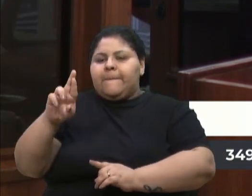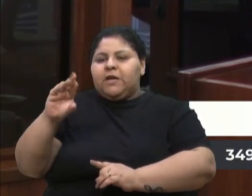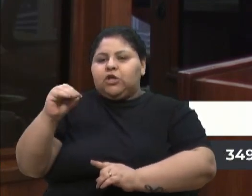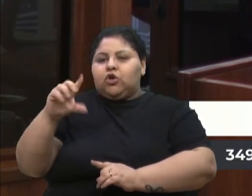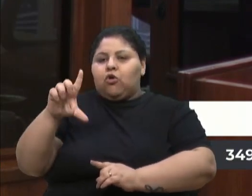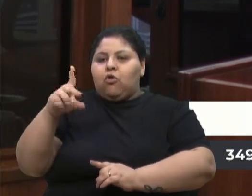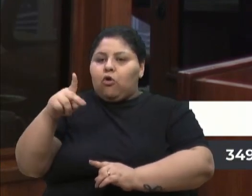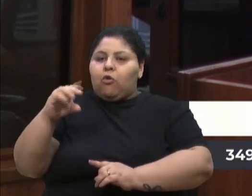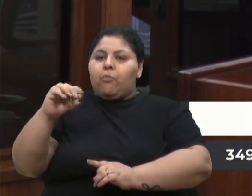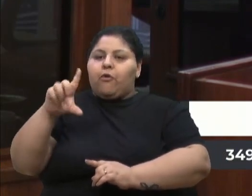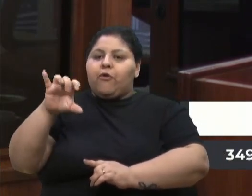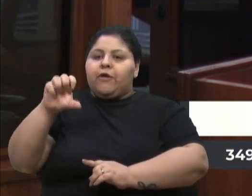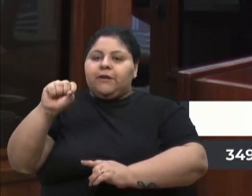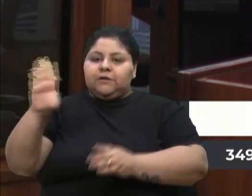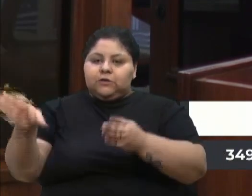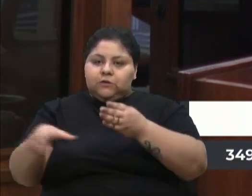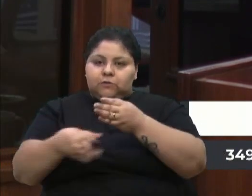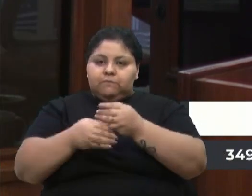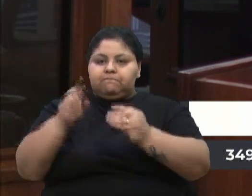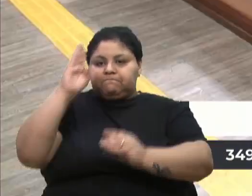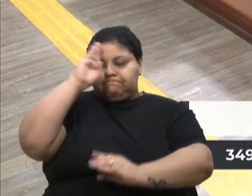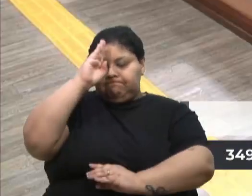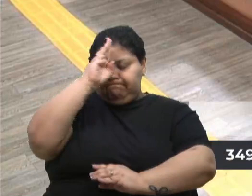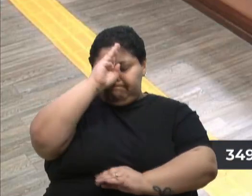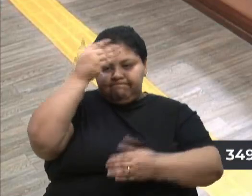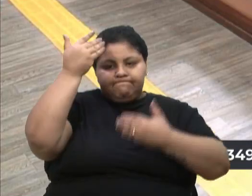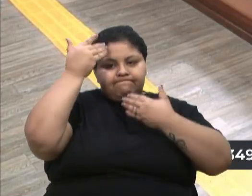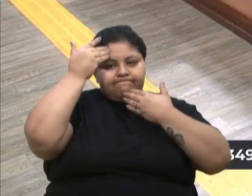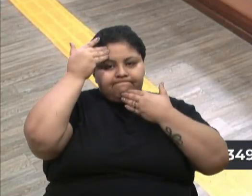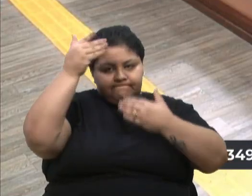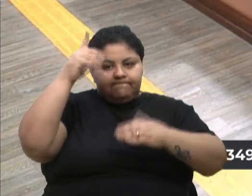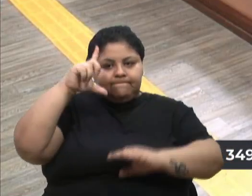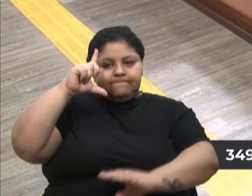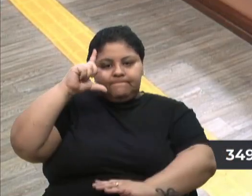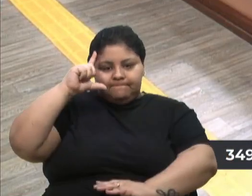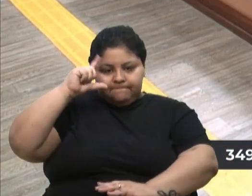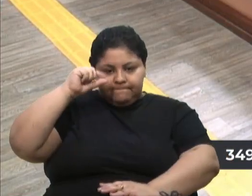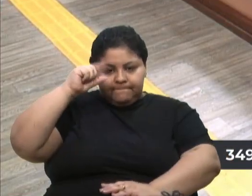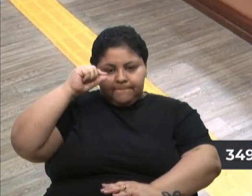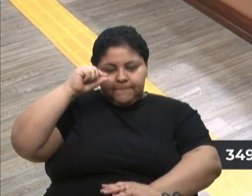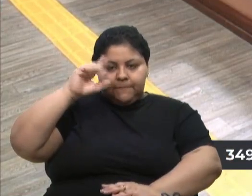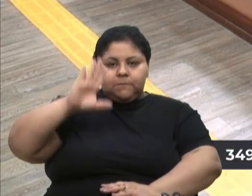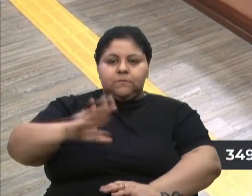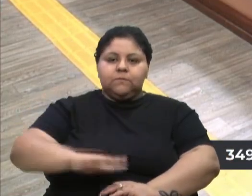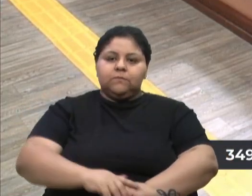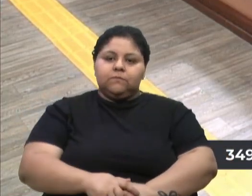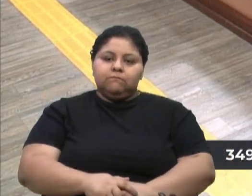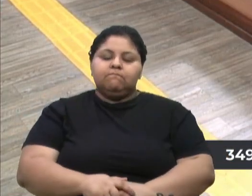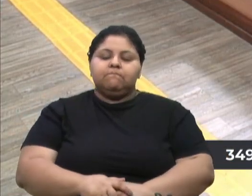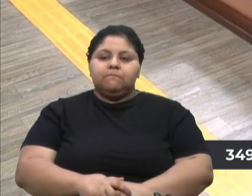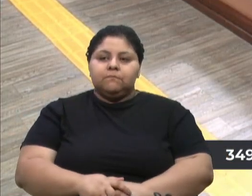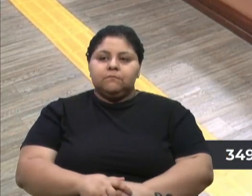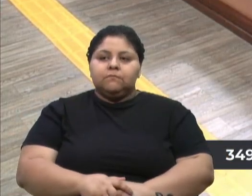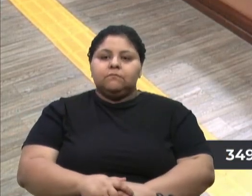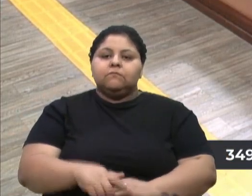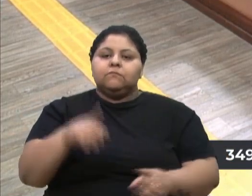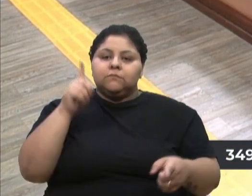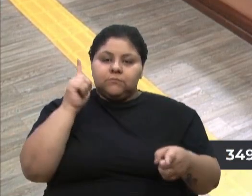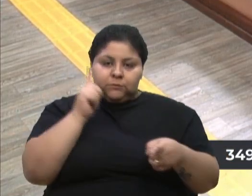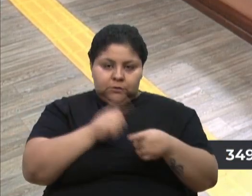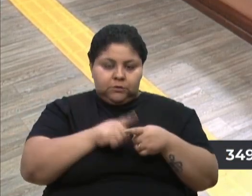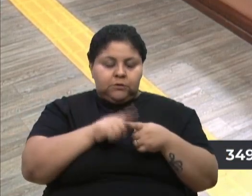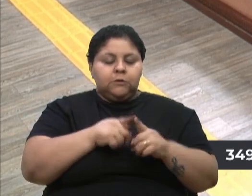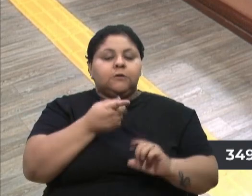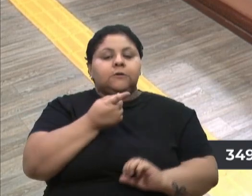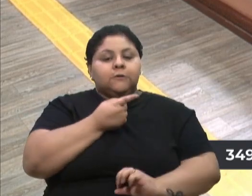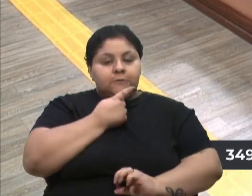Só a parte, vereador Bressan. Obrigado, vereador Schalco. Eu vou manifestar, vereador Schalco, justamente porque eu me manifestei